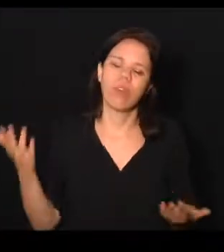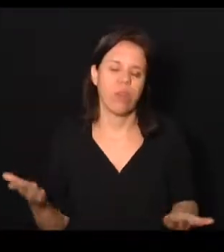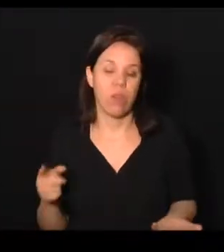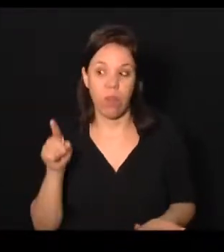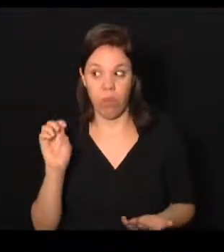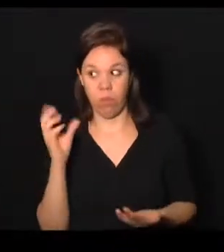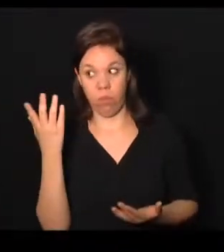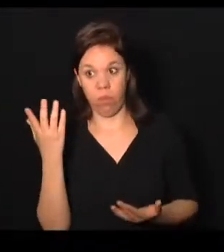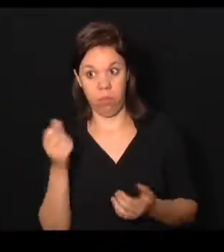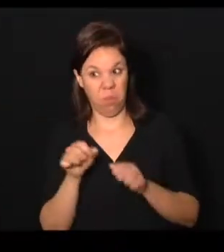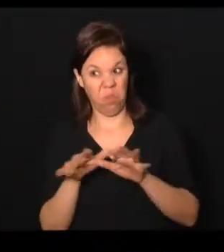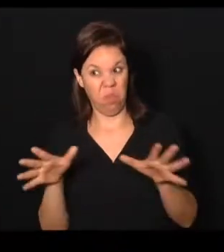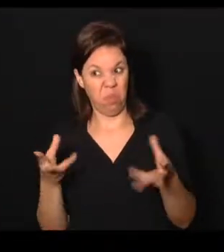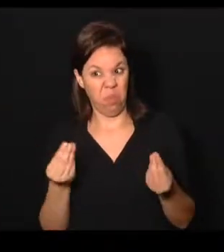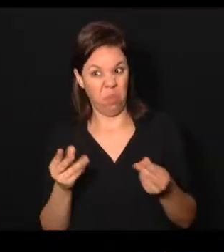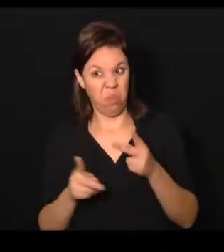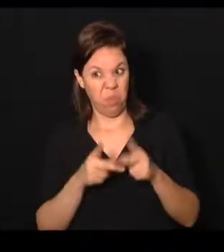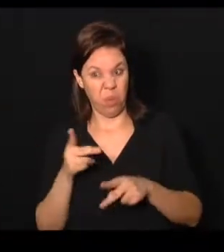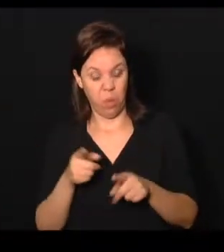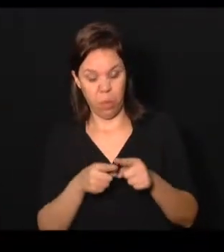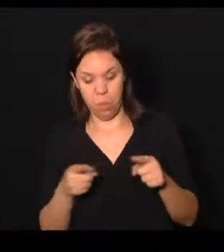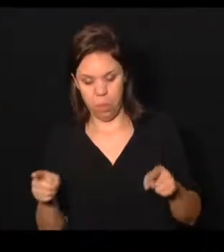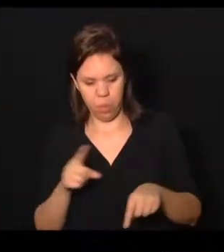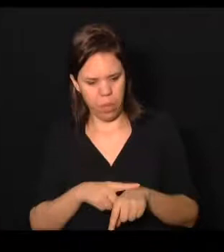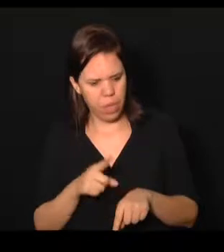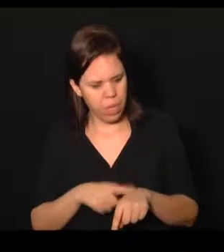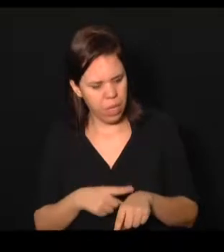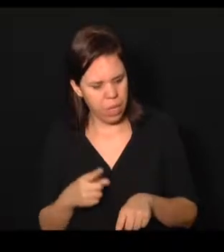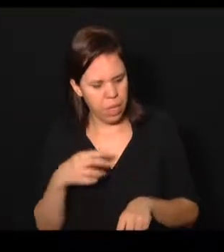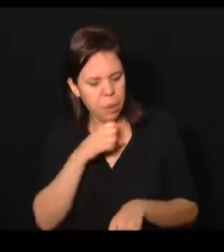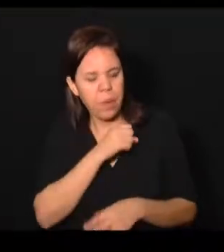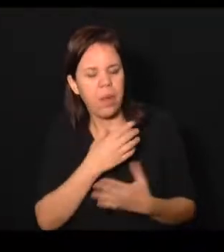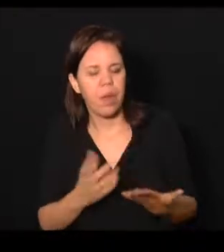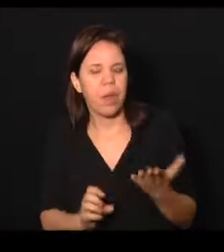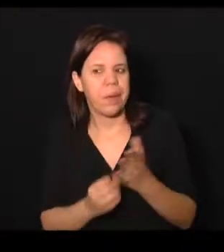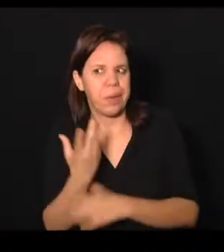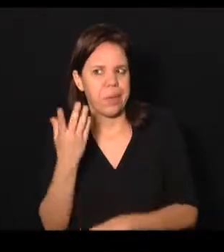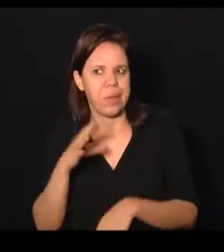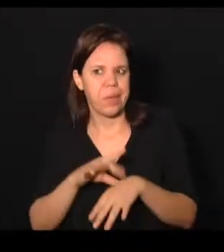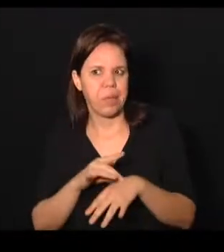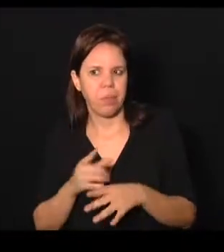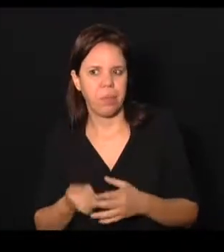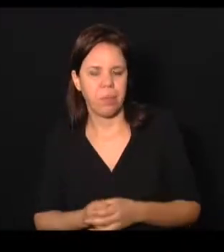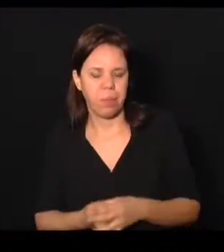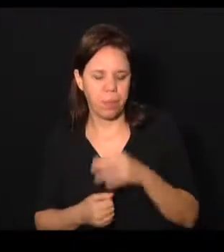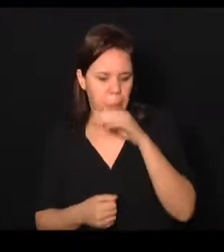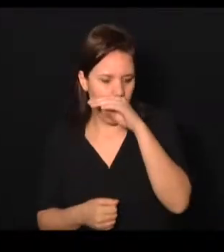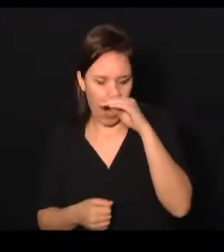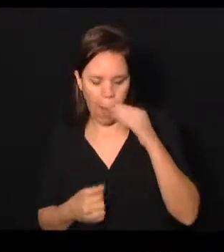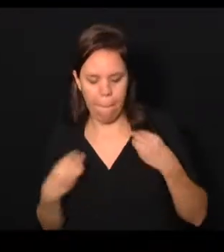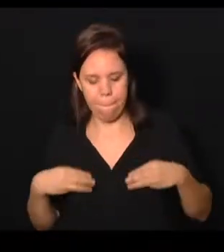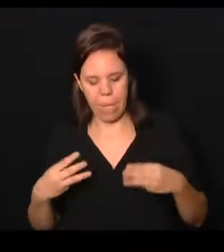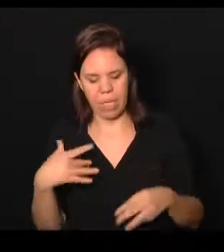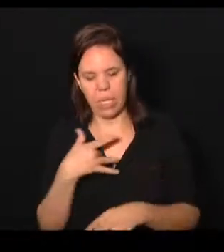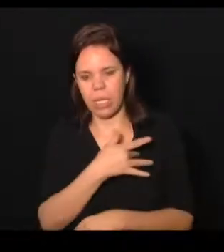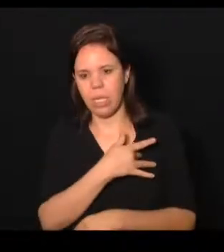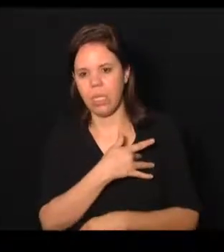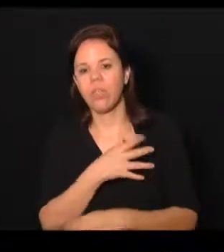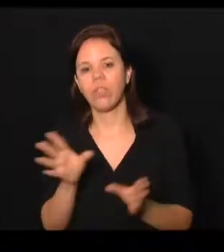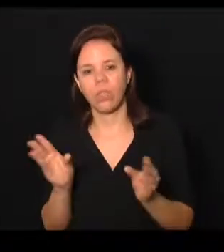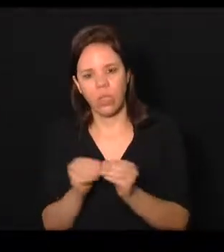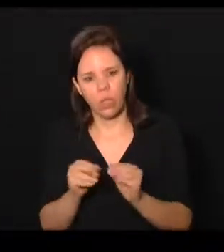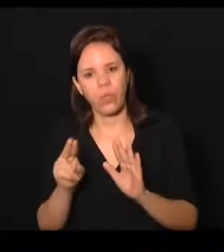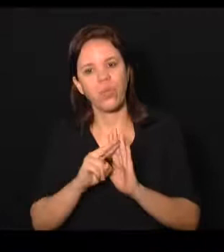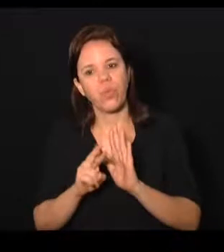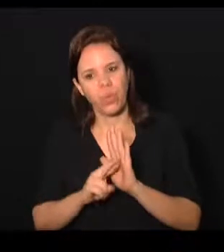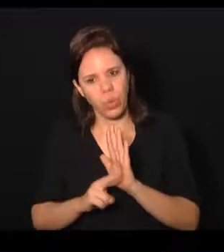houve uma inaptidão temporária nessa região. Mas a gente tem, como eu disse, o Ministério da Saúde ele define os critérios